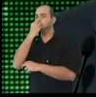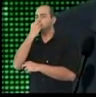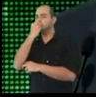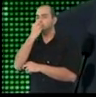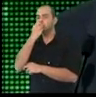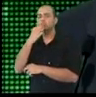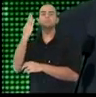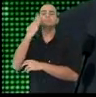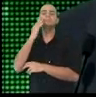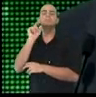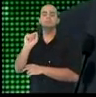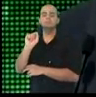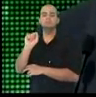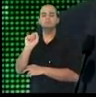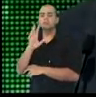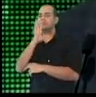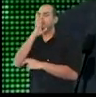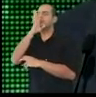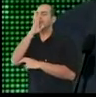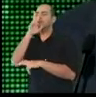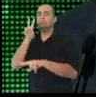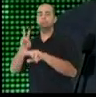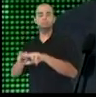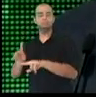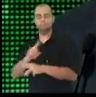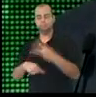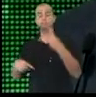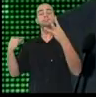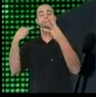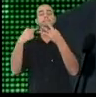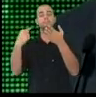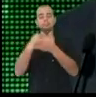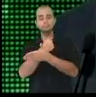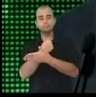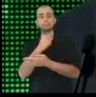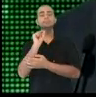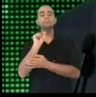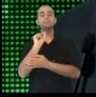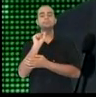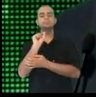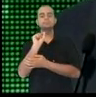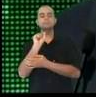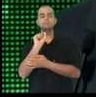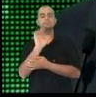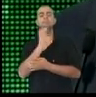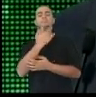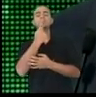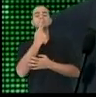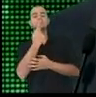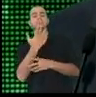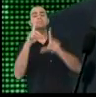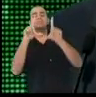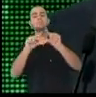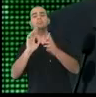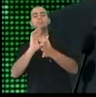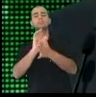seria um exagero. A terceira questão, Plínio. Anistia para os desmatadores. Anistia